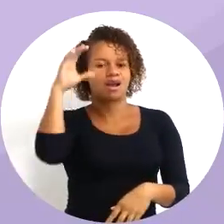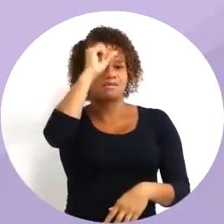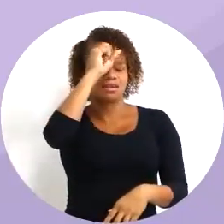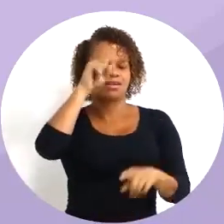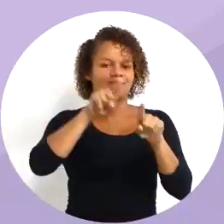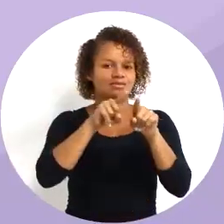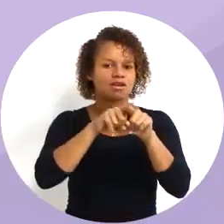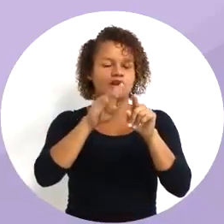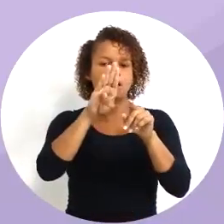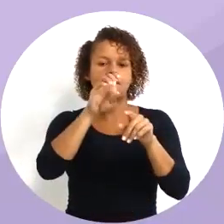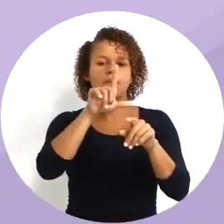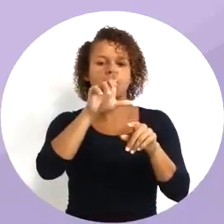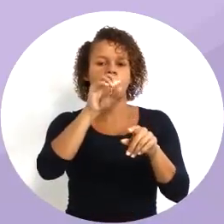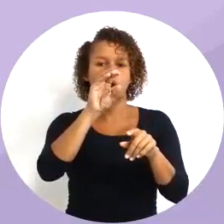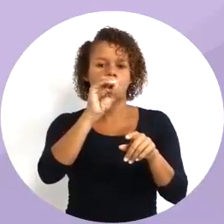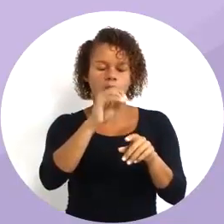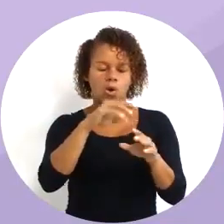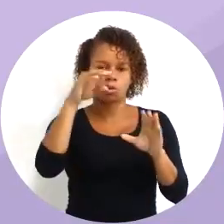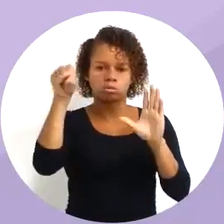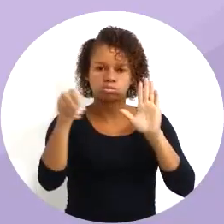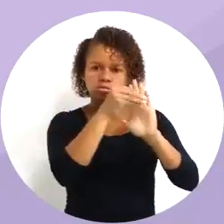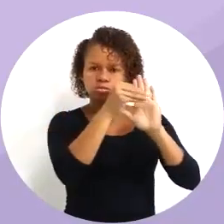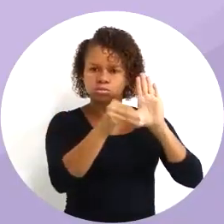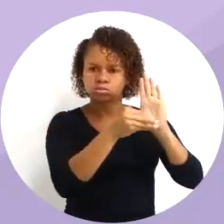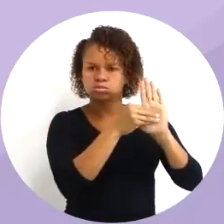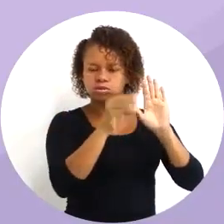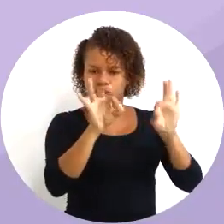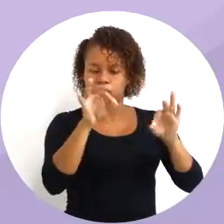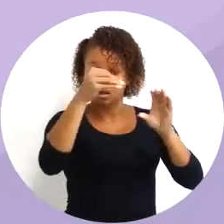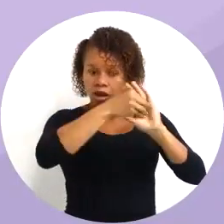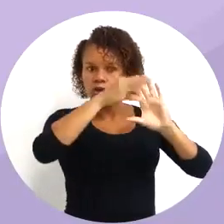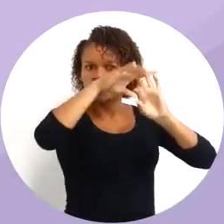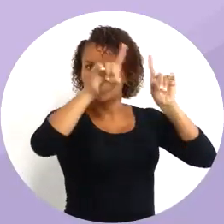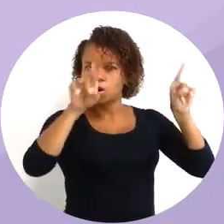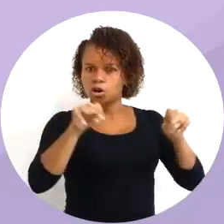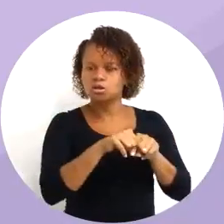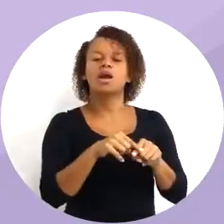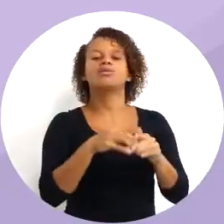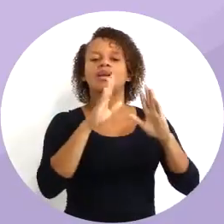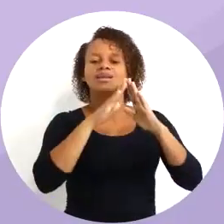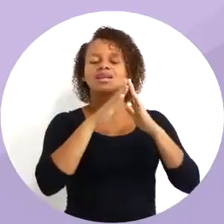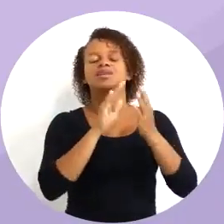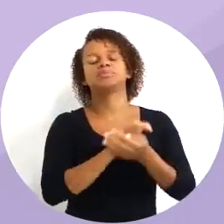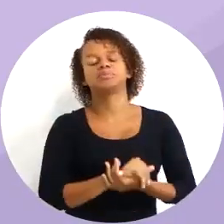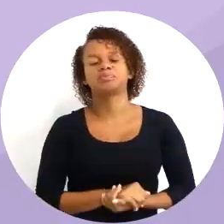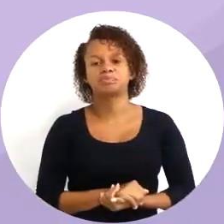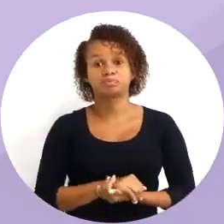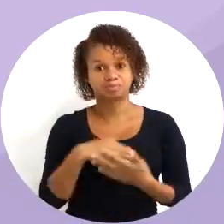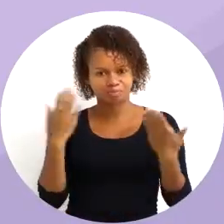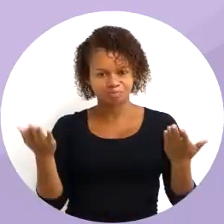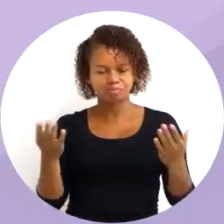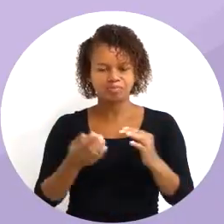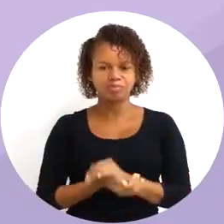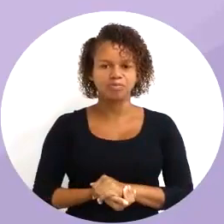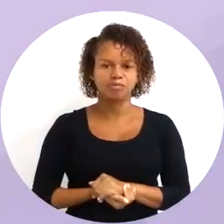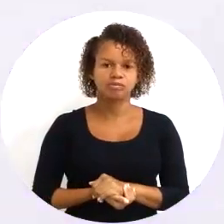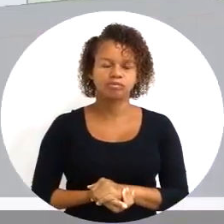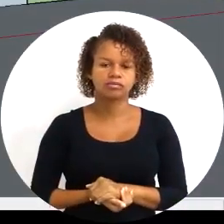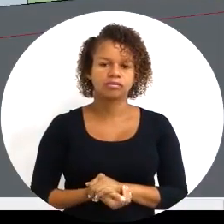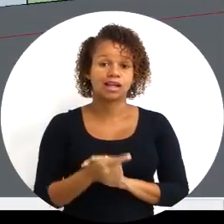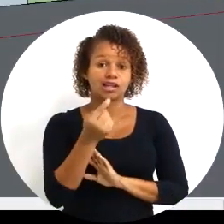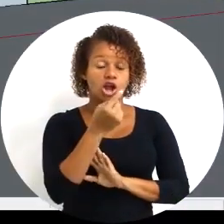você vai aprender também a inserir blocos, ou seja, o mobiliário dentro desse projeto da residência. Vamos